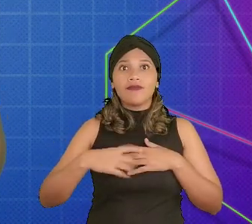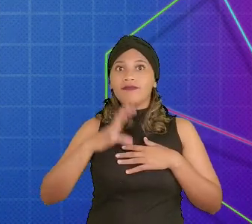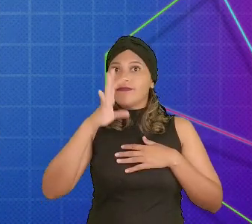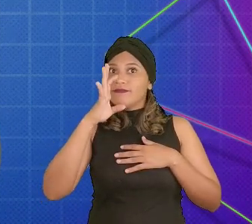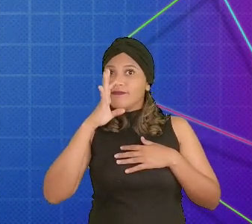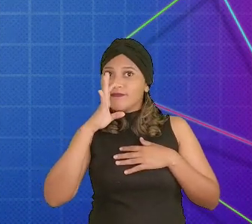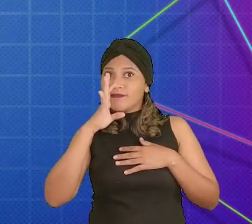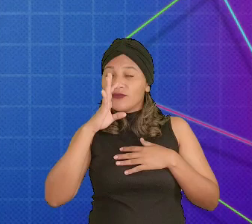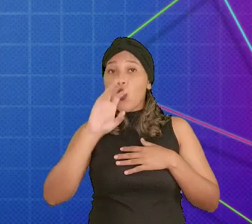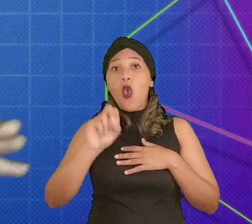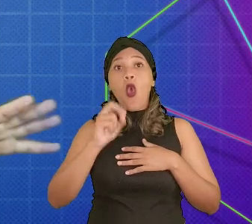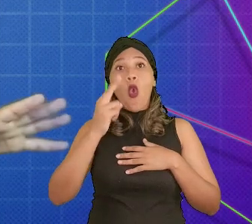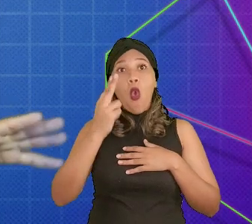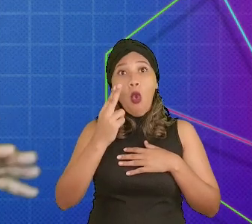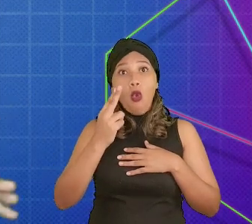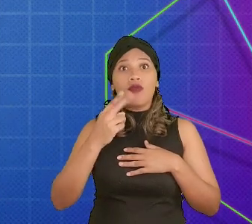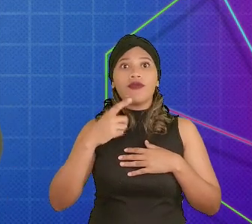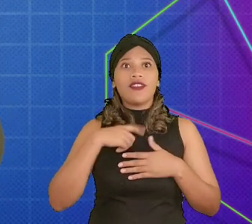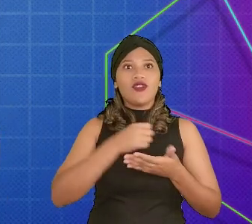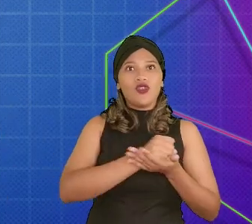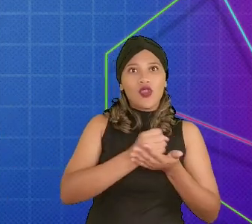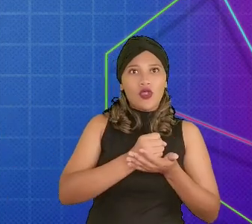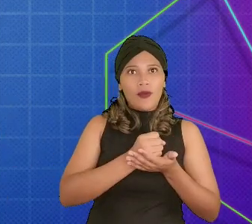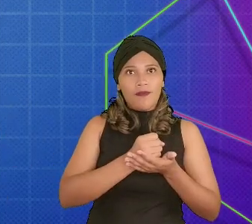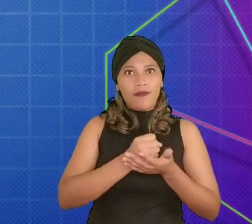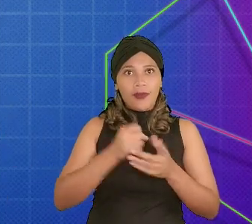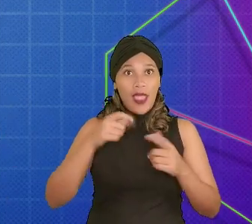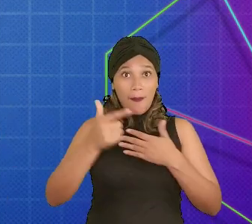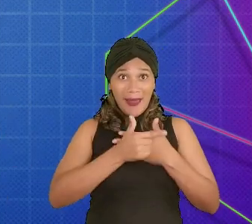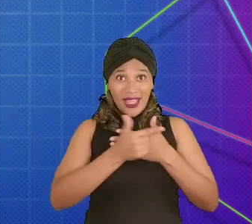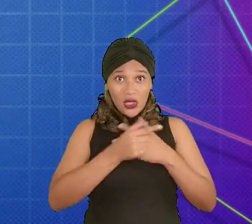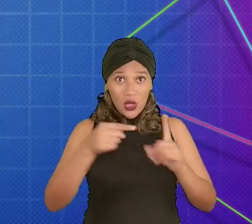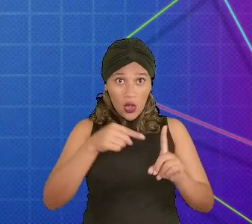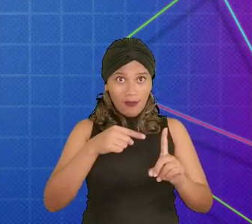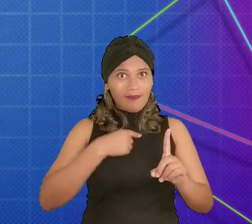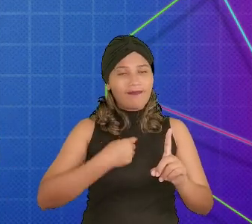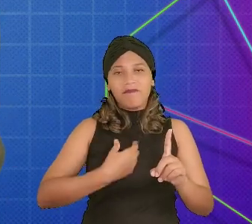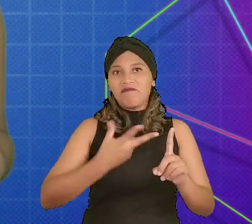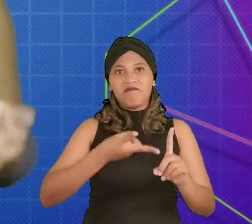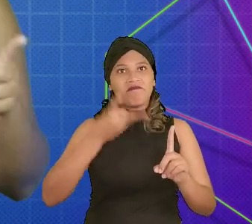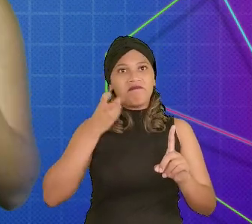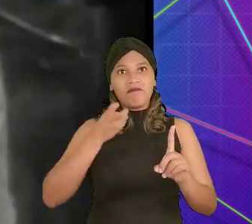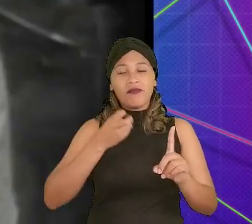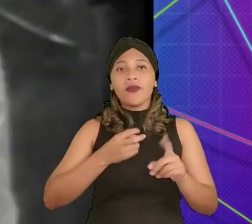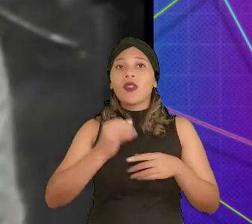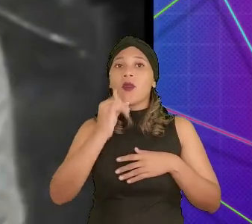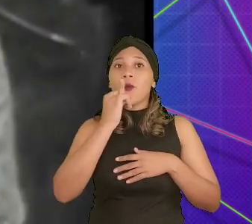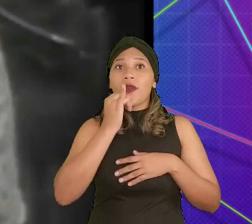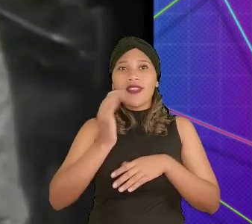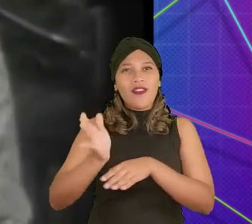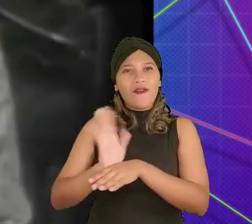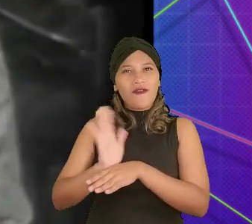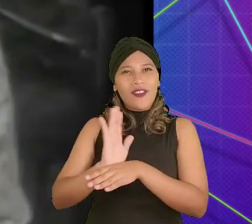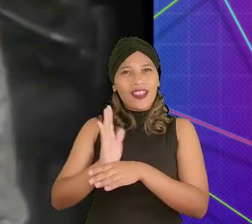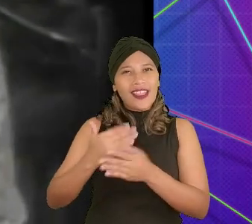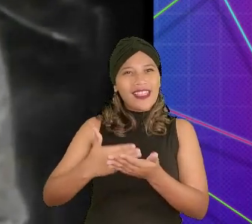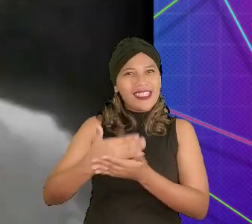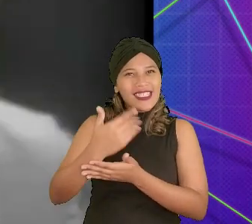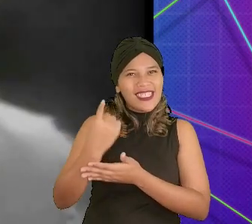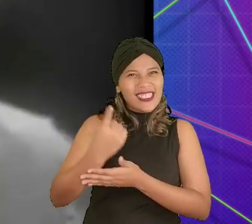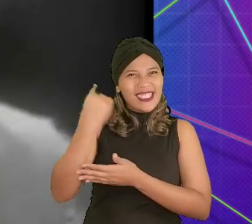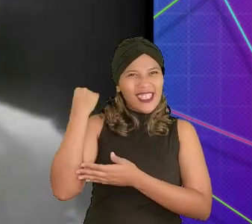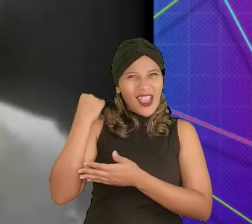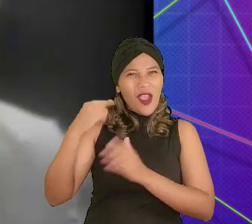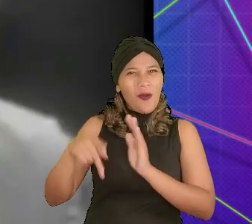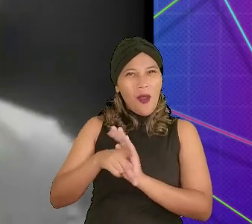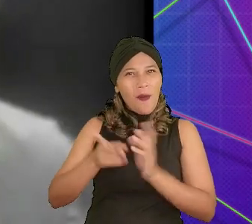para os jogadores. Como na maioria dos casos de trilhas sonoras. Analisando essa cena do filme Chantagem e Confissão, do início da carreira